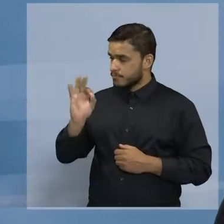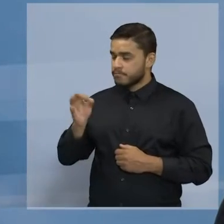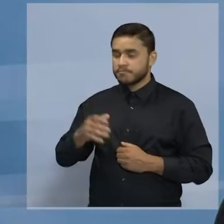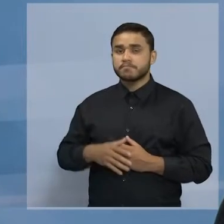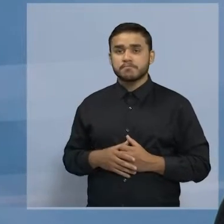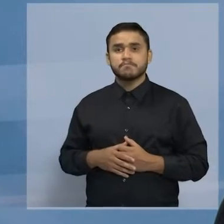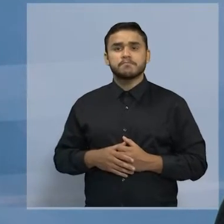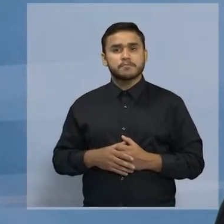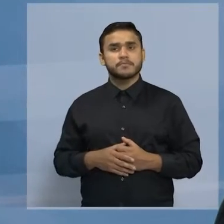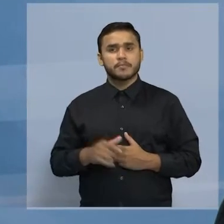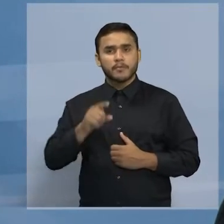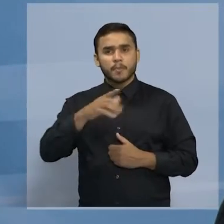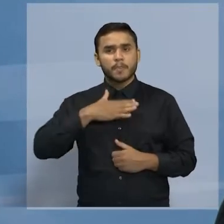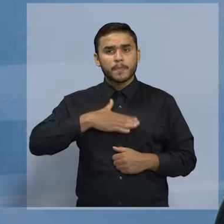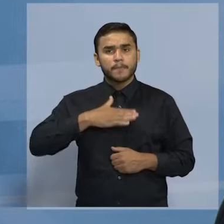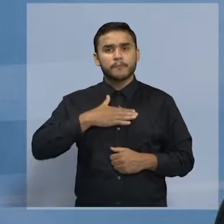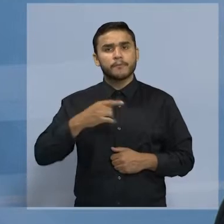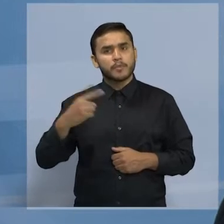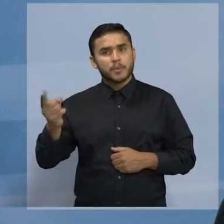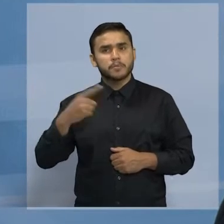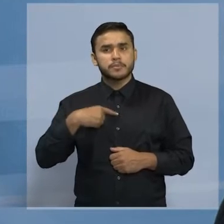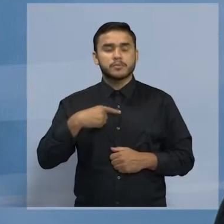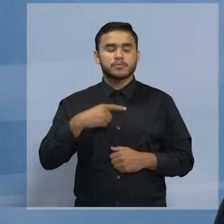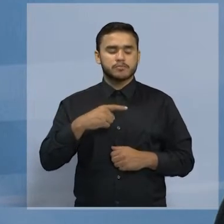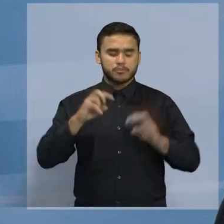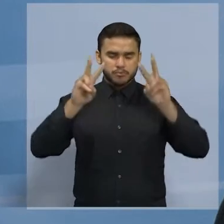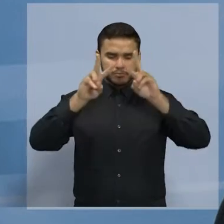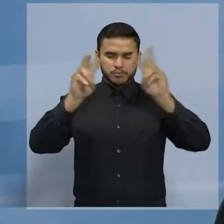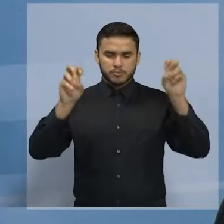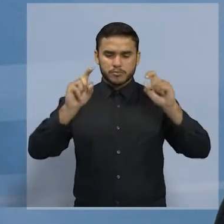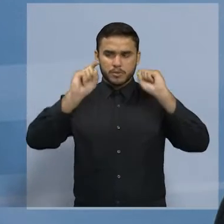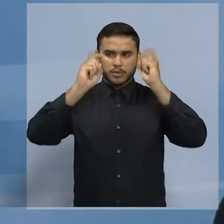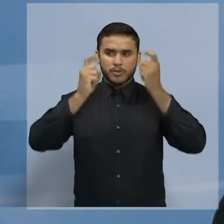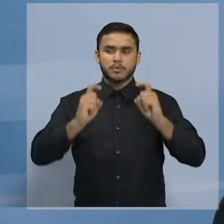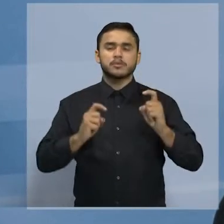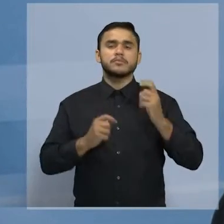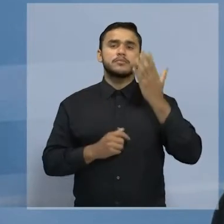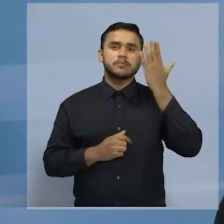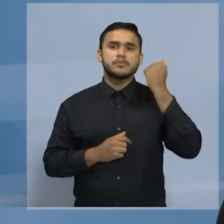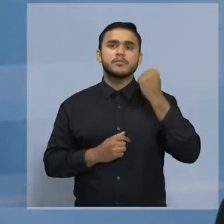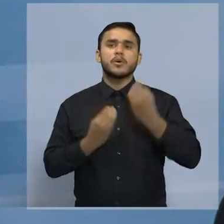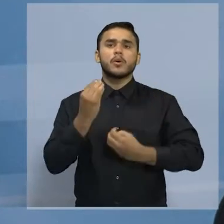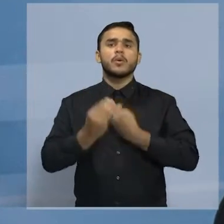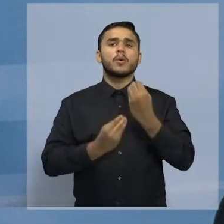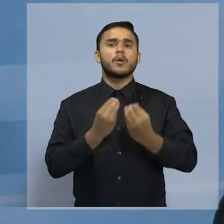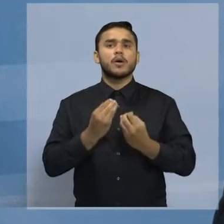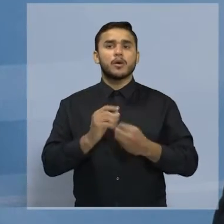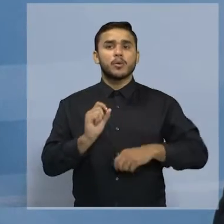voltarmos, vamos sequenciar essa discussão, porque eu preciso também conhecer ou dar a